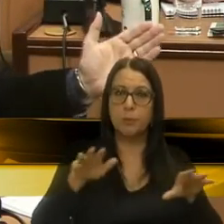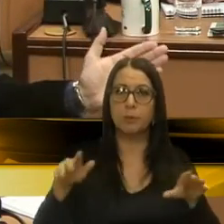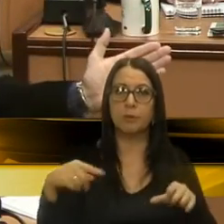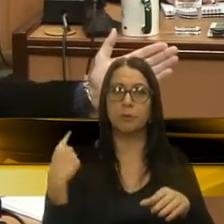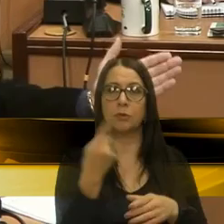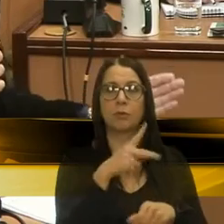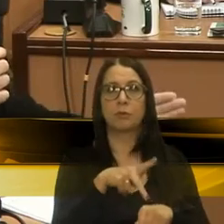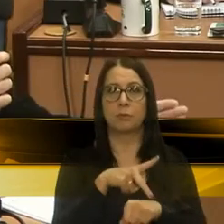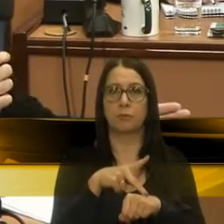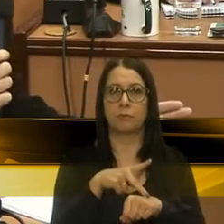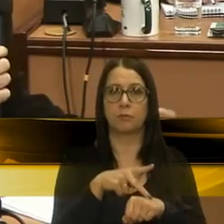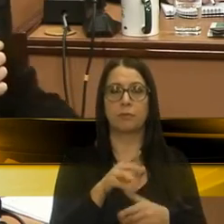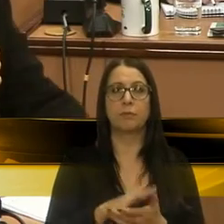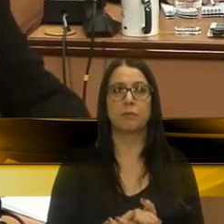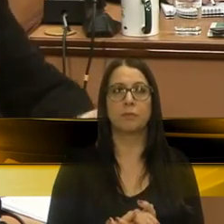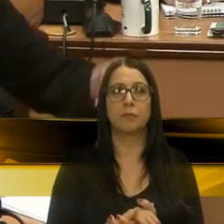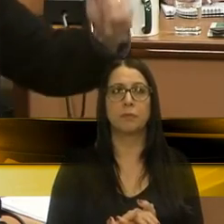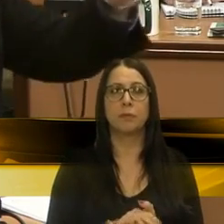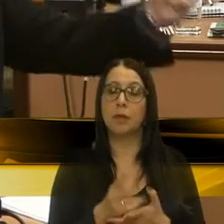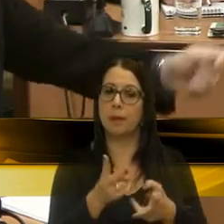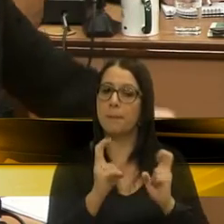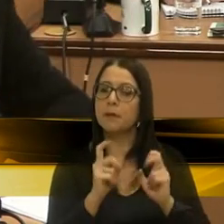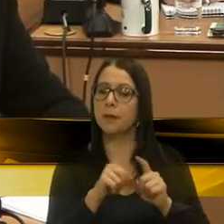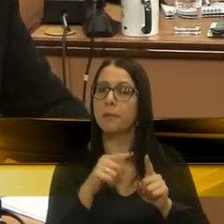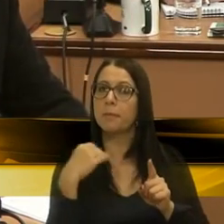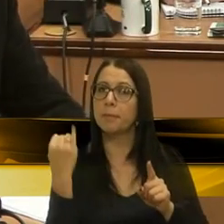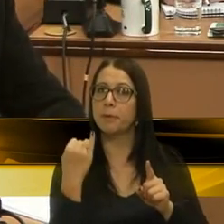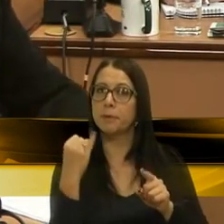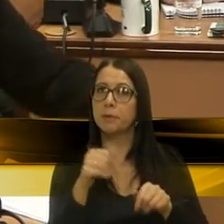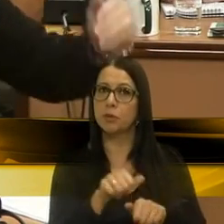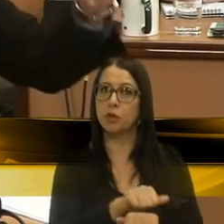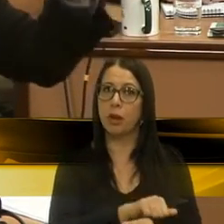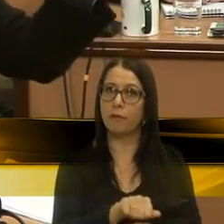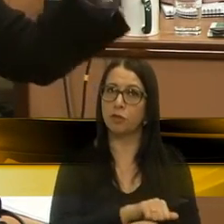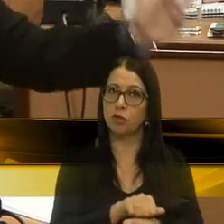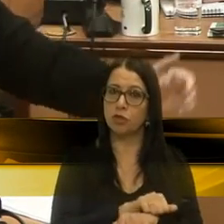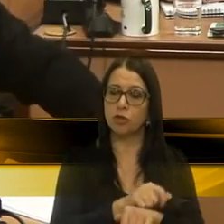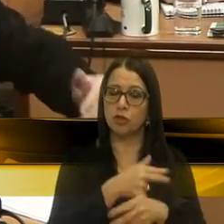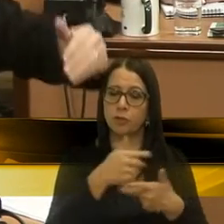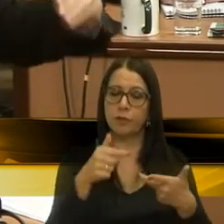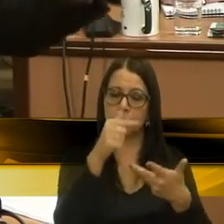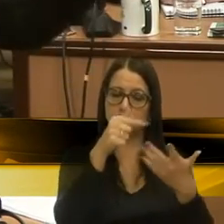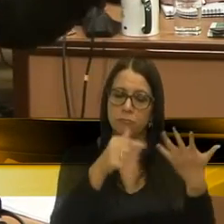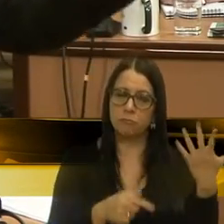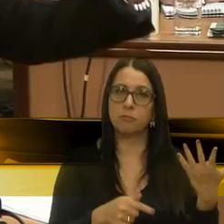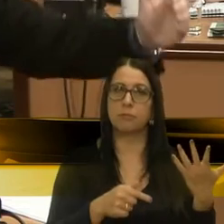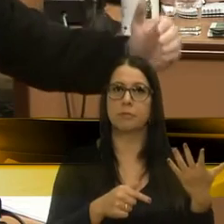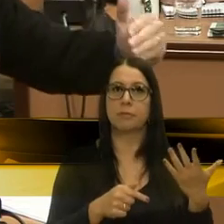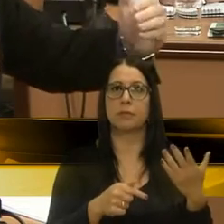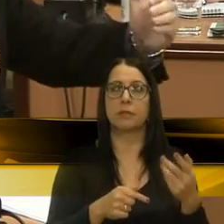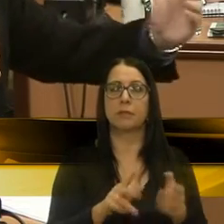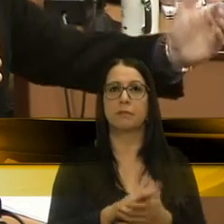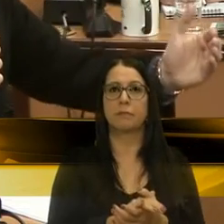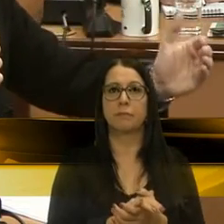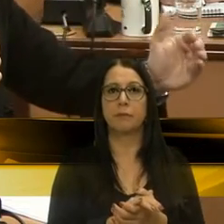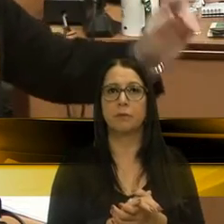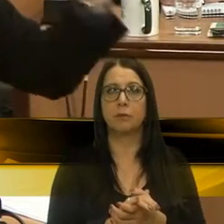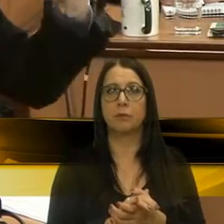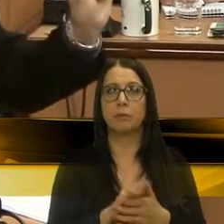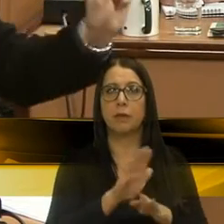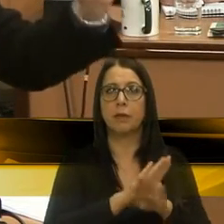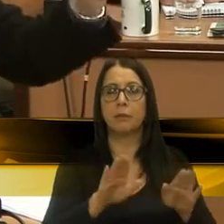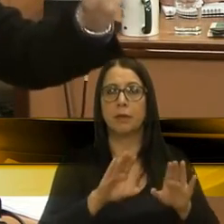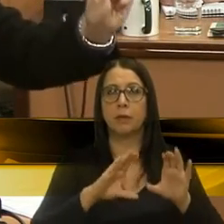notícias do país e fora dele. A gente percebe a importância que teve a Lava Jato nas inúmeras operações, nas condenações, enfim, no combate à